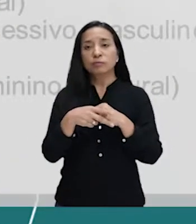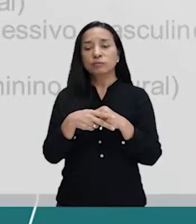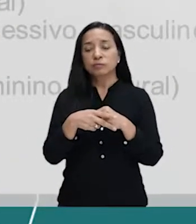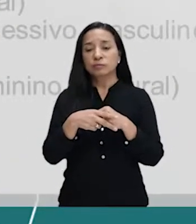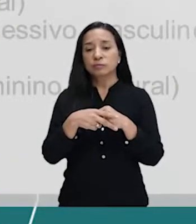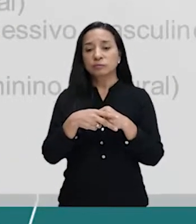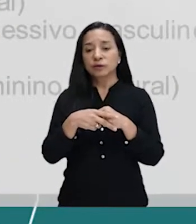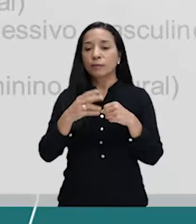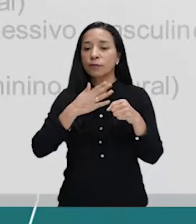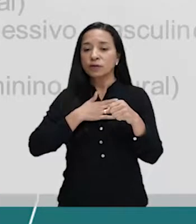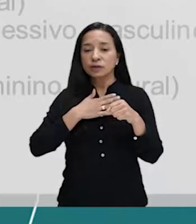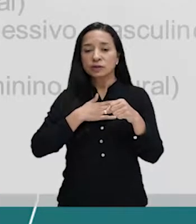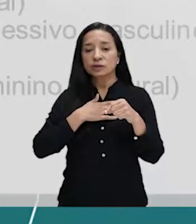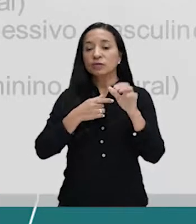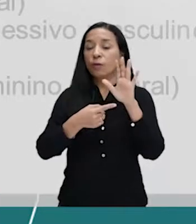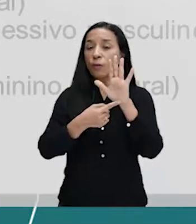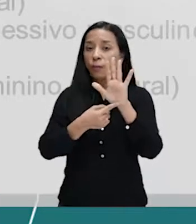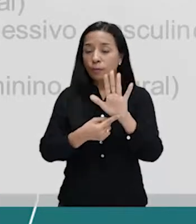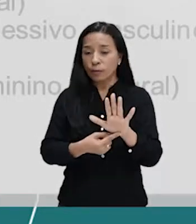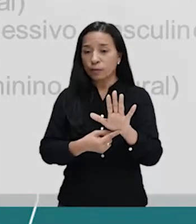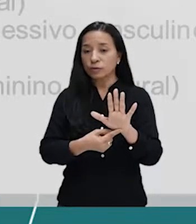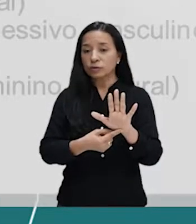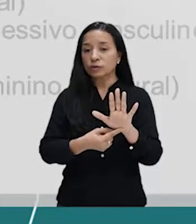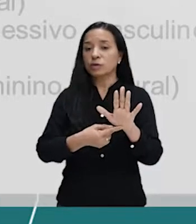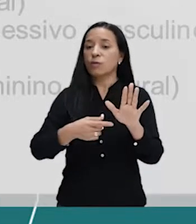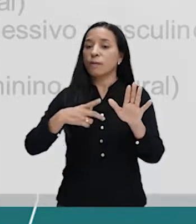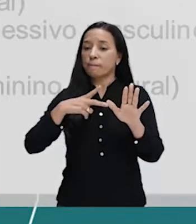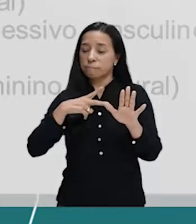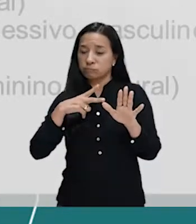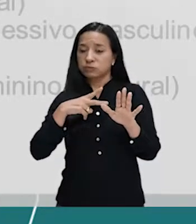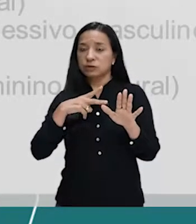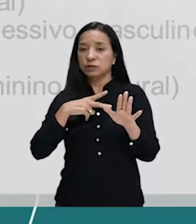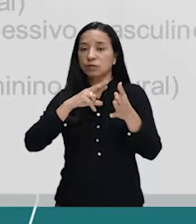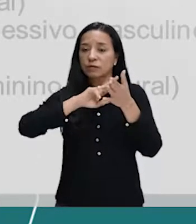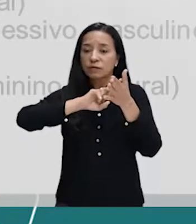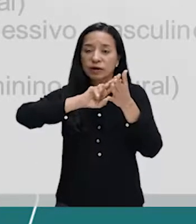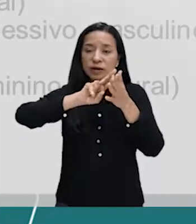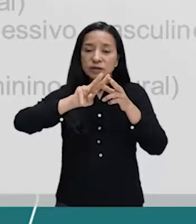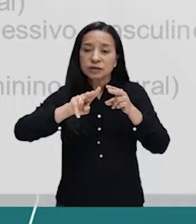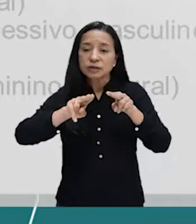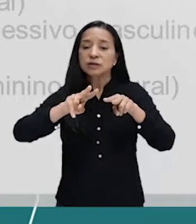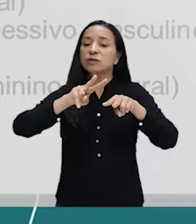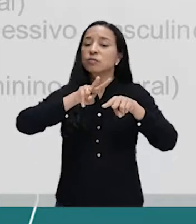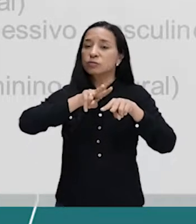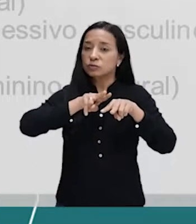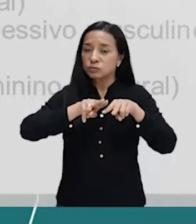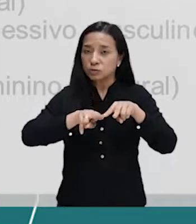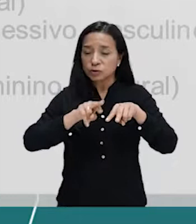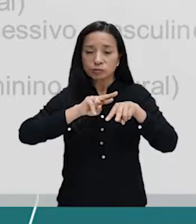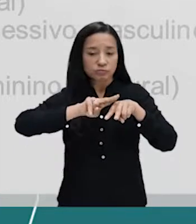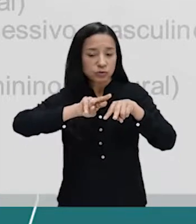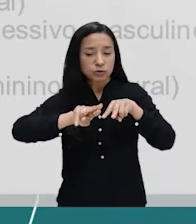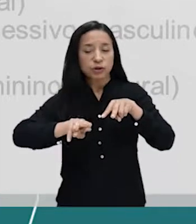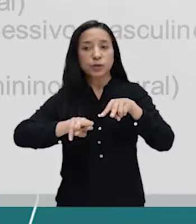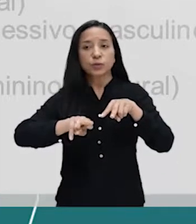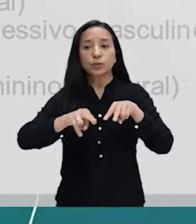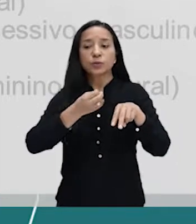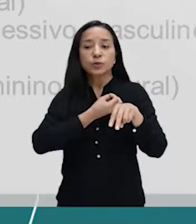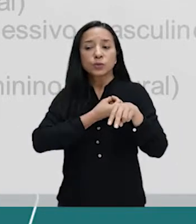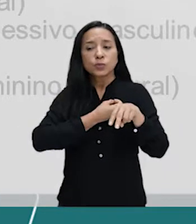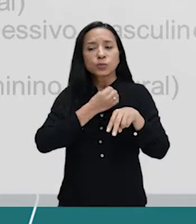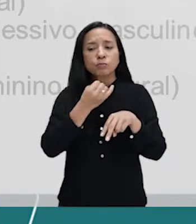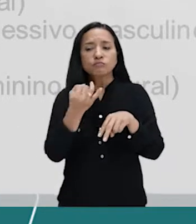posse de algo. Eles variam em gênero e número, conforme as pessoas que detêm algo e o número de coisas que